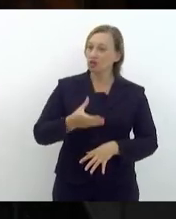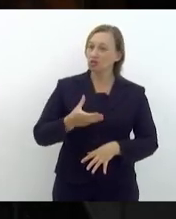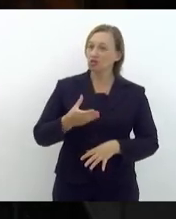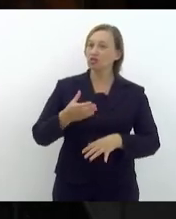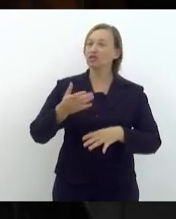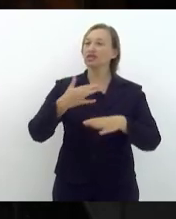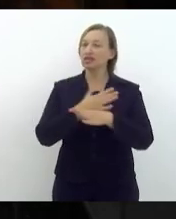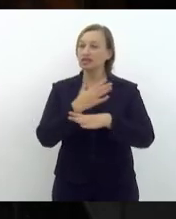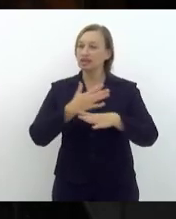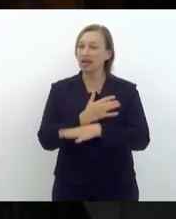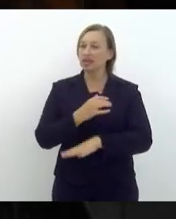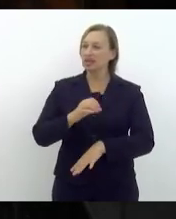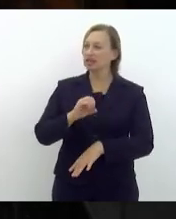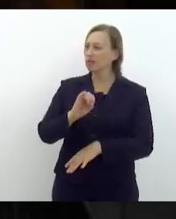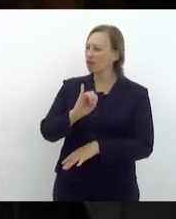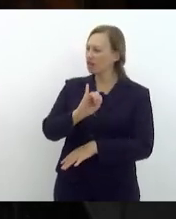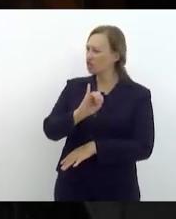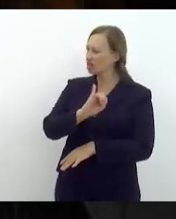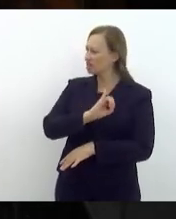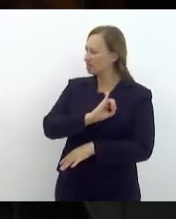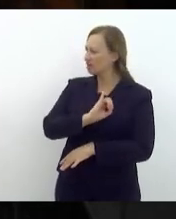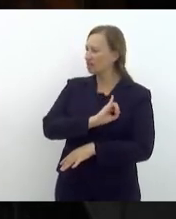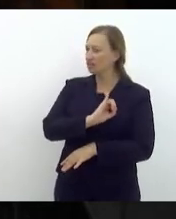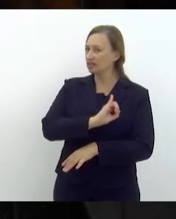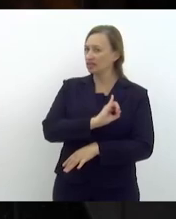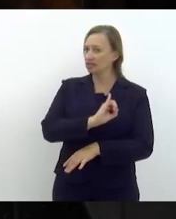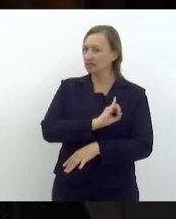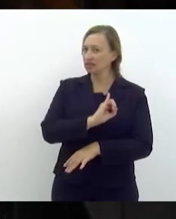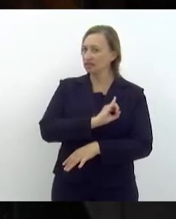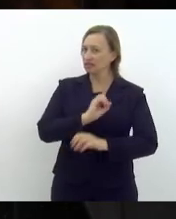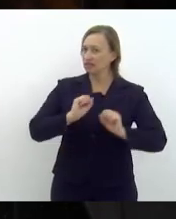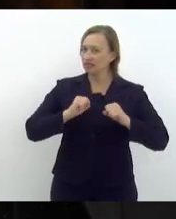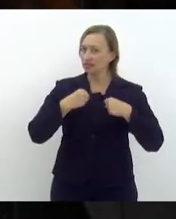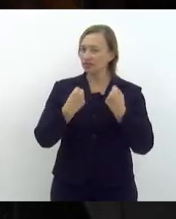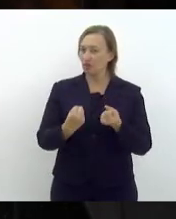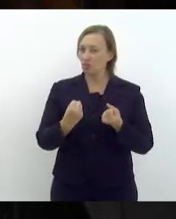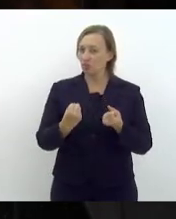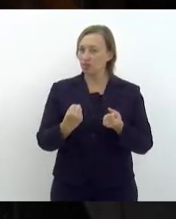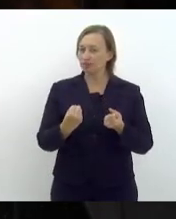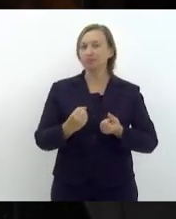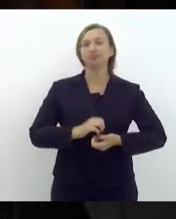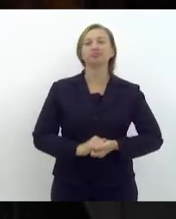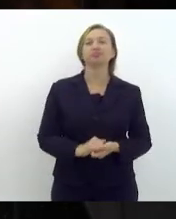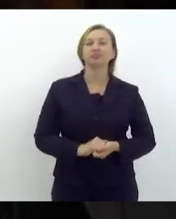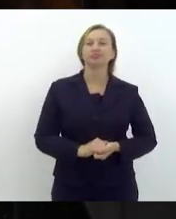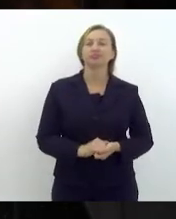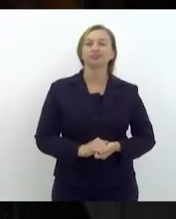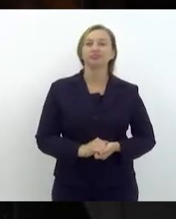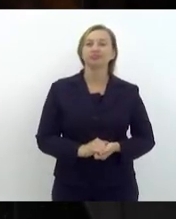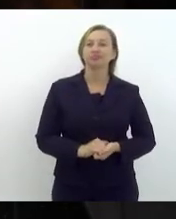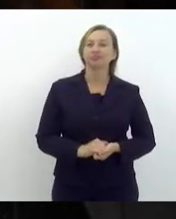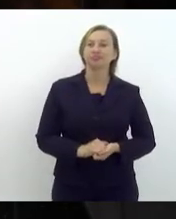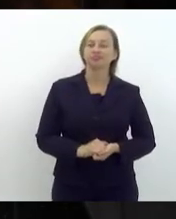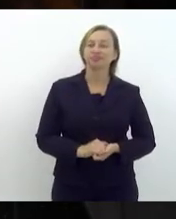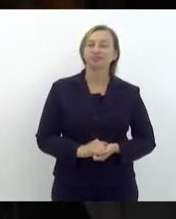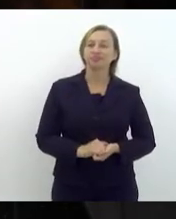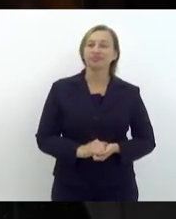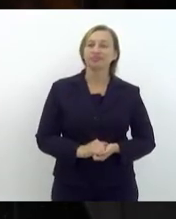defendendo com muita violência gastando sola de sapato e de maneira Incondicional